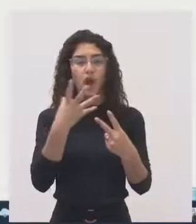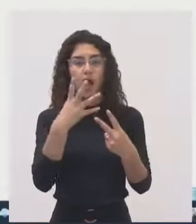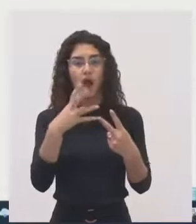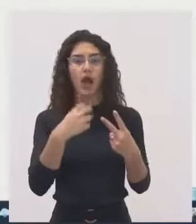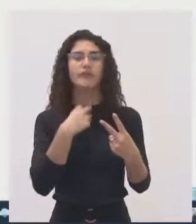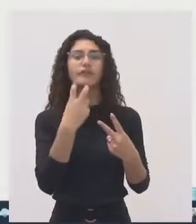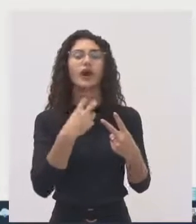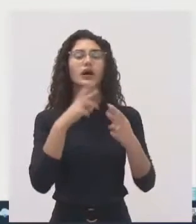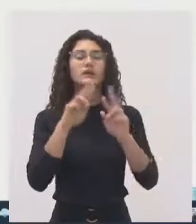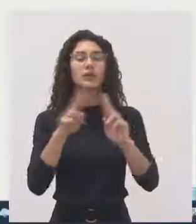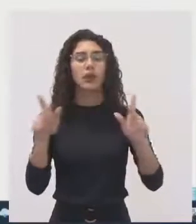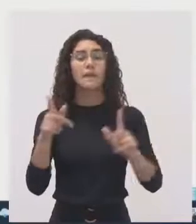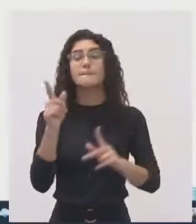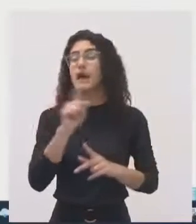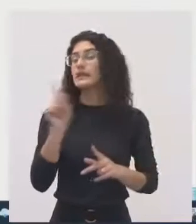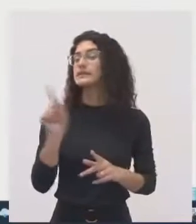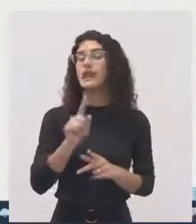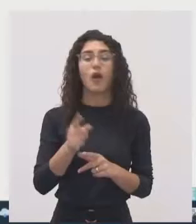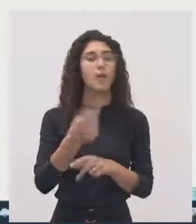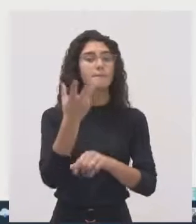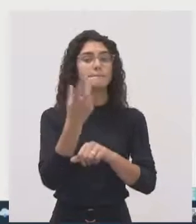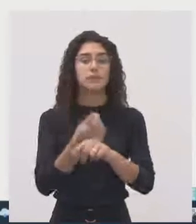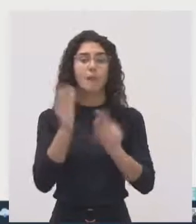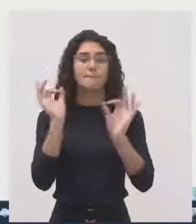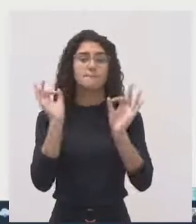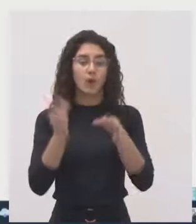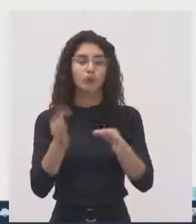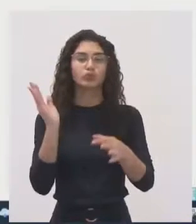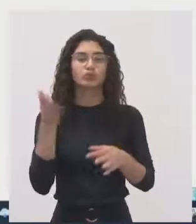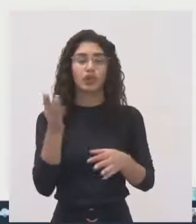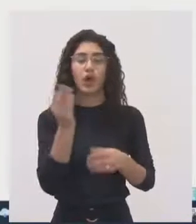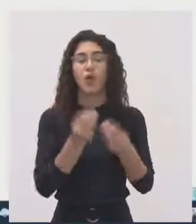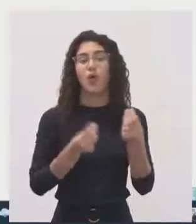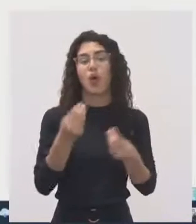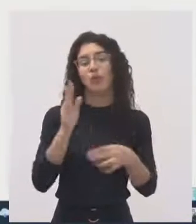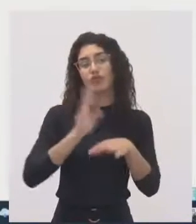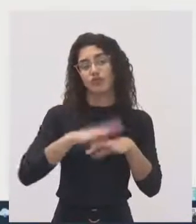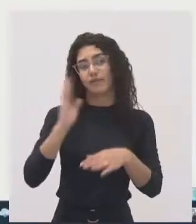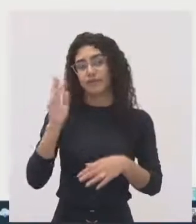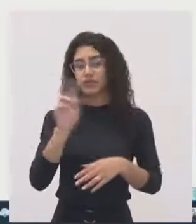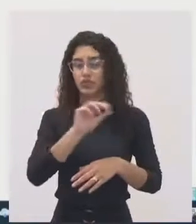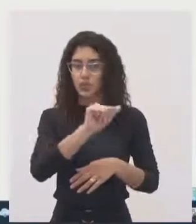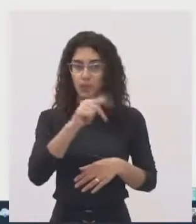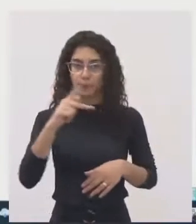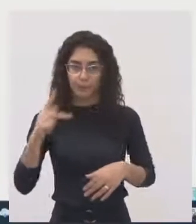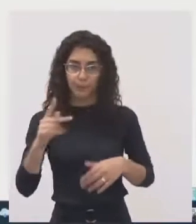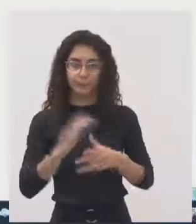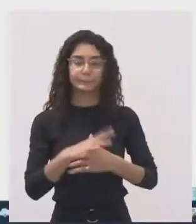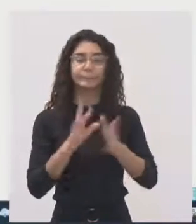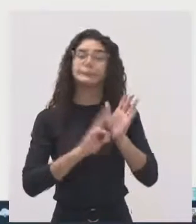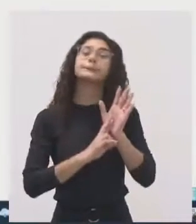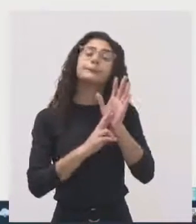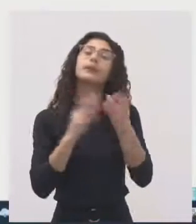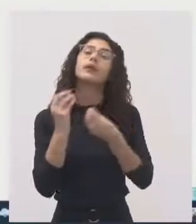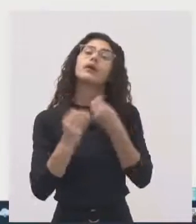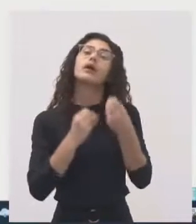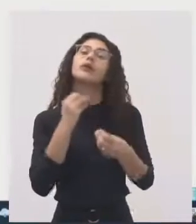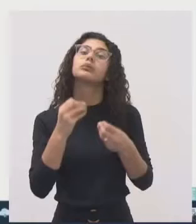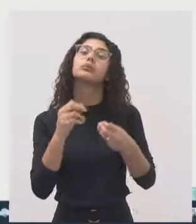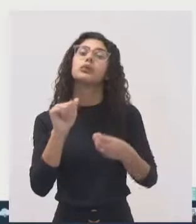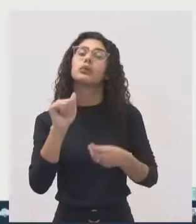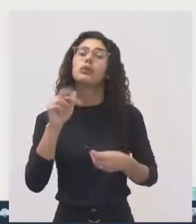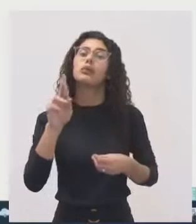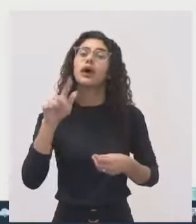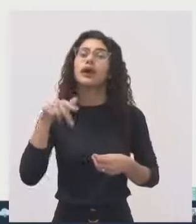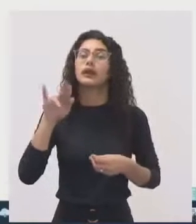não está editado como você fez lá no Reaper. Ele vai aparecer aqui como um arquivo do Reaper